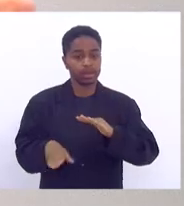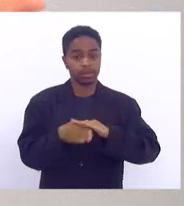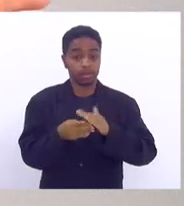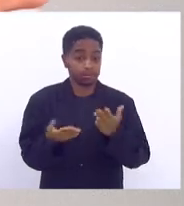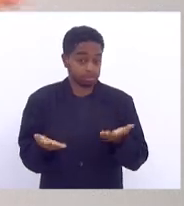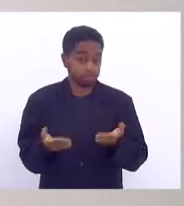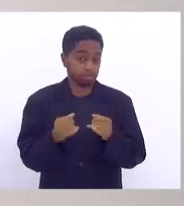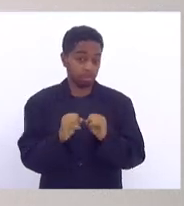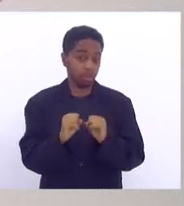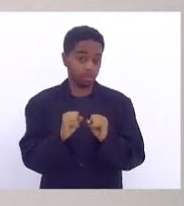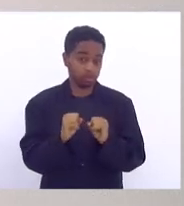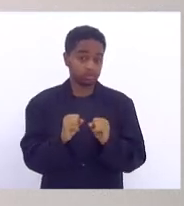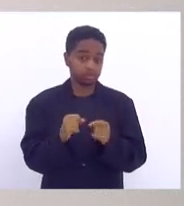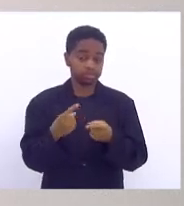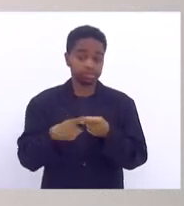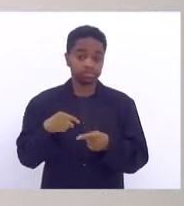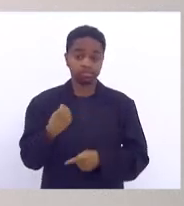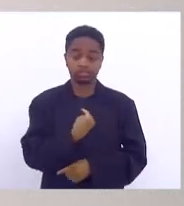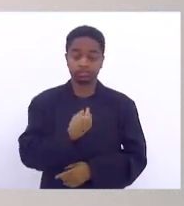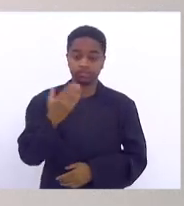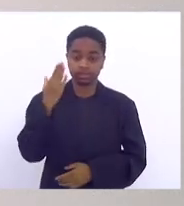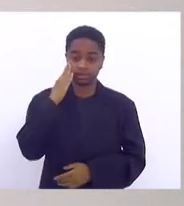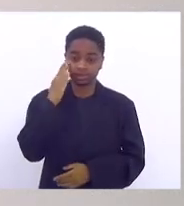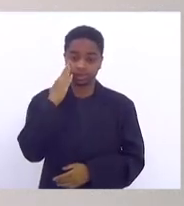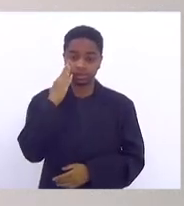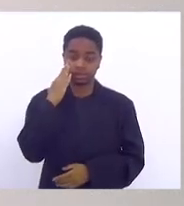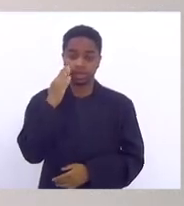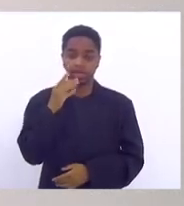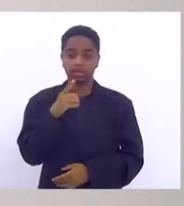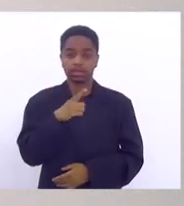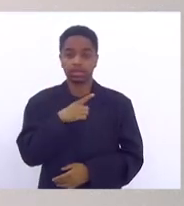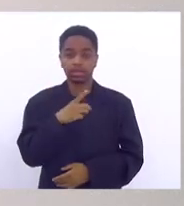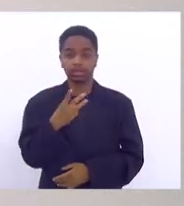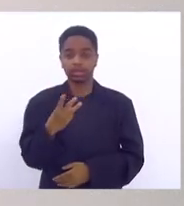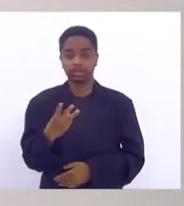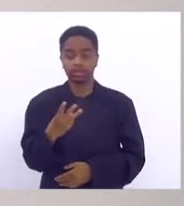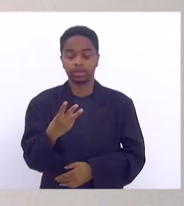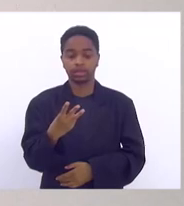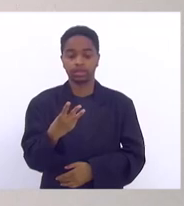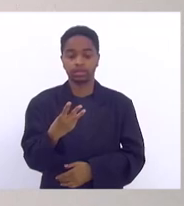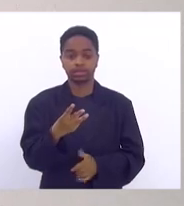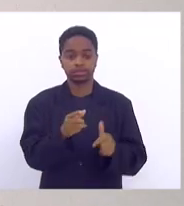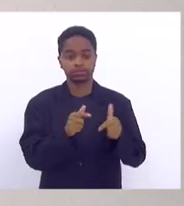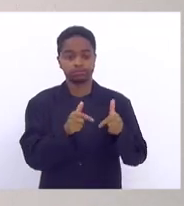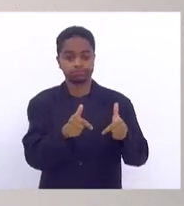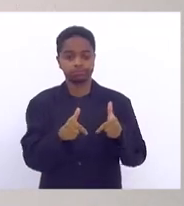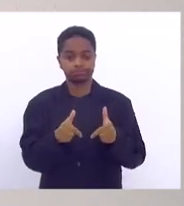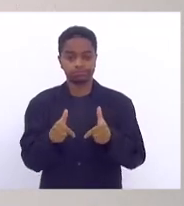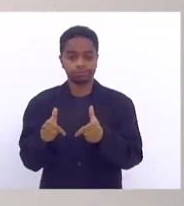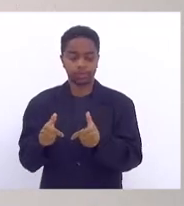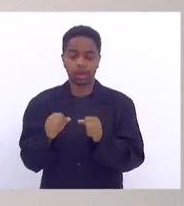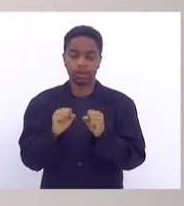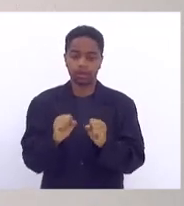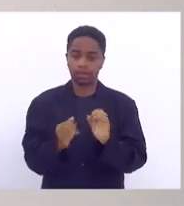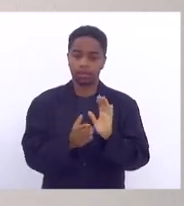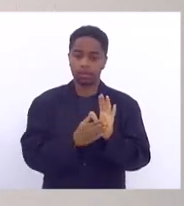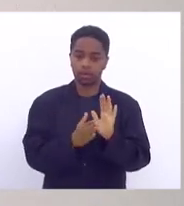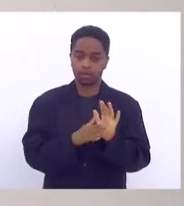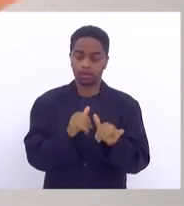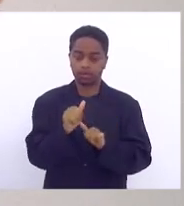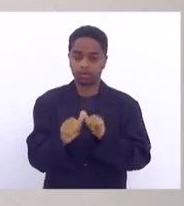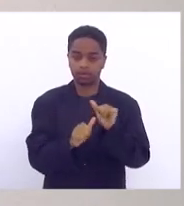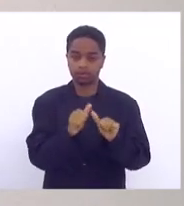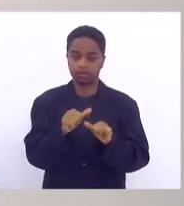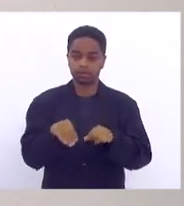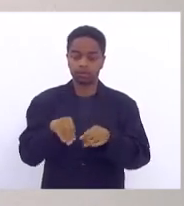não todos sabemos que das três entidades vamos chamar assim sim que podem propor alteração à